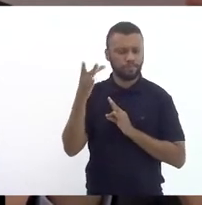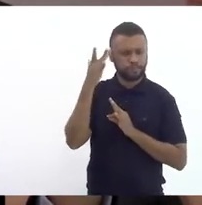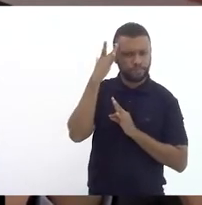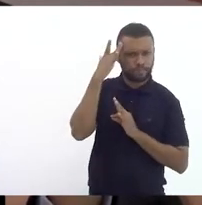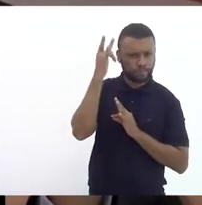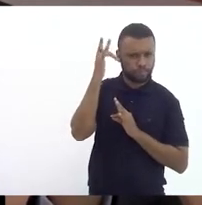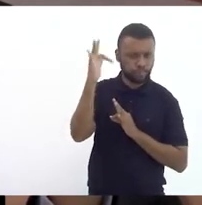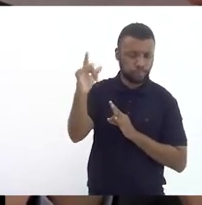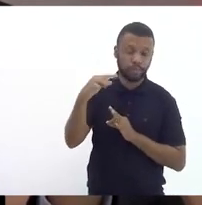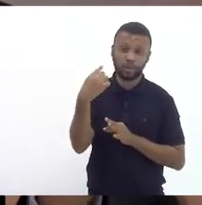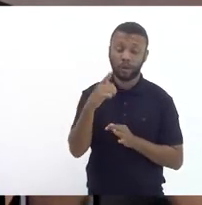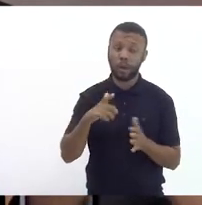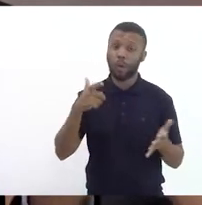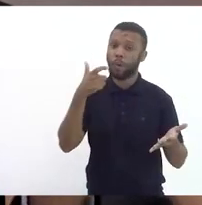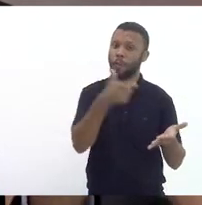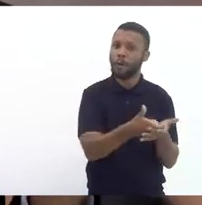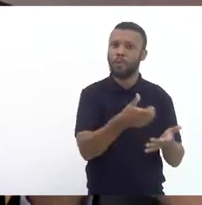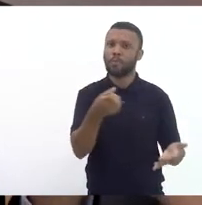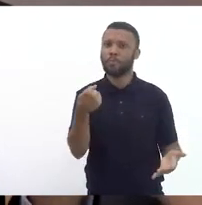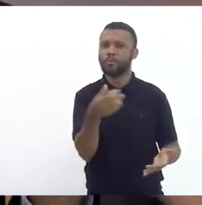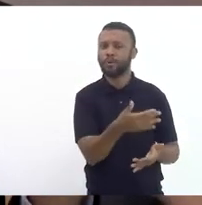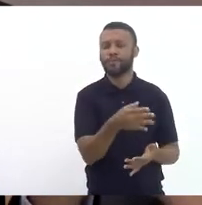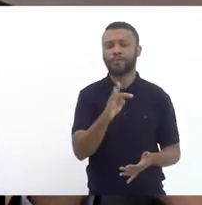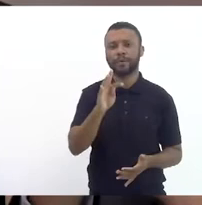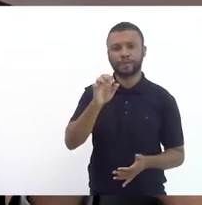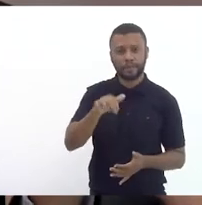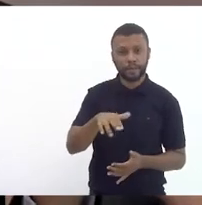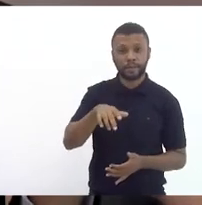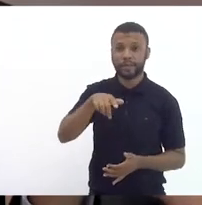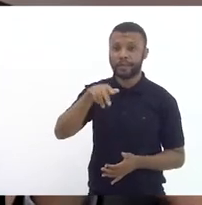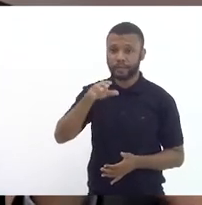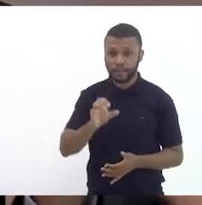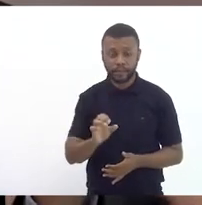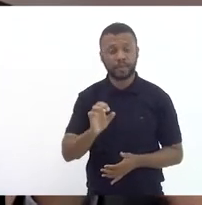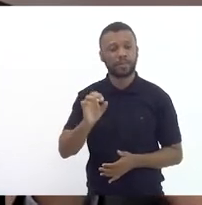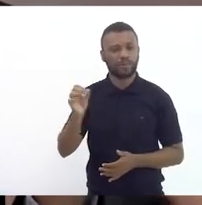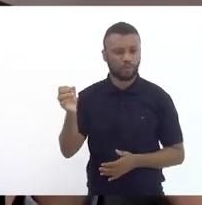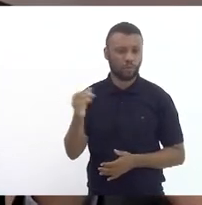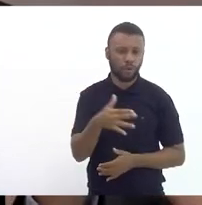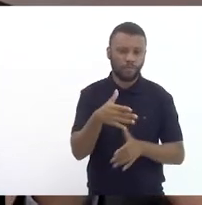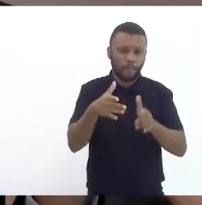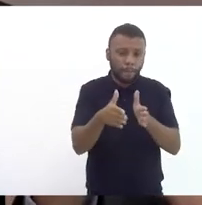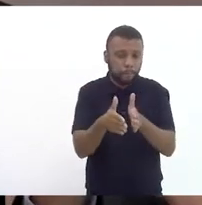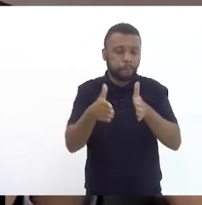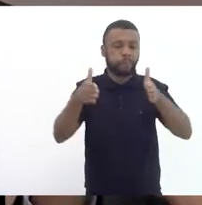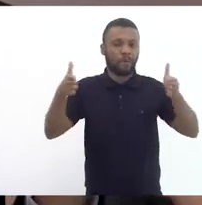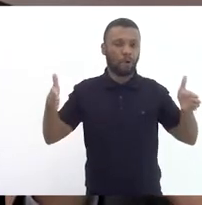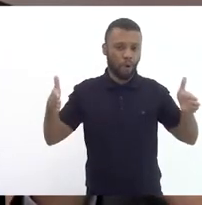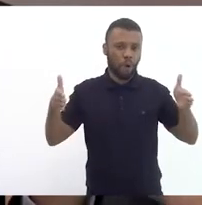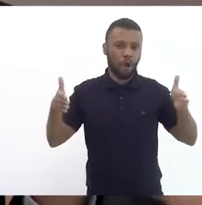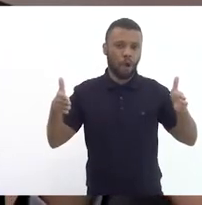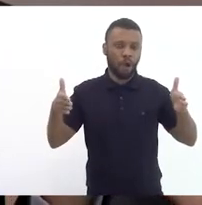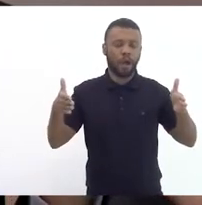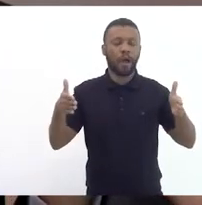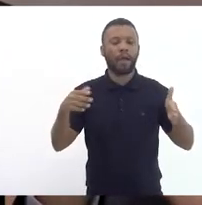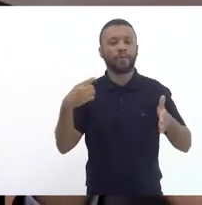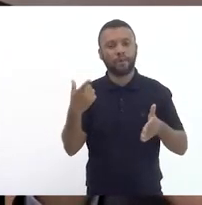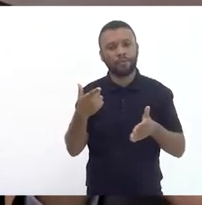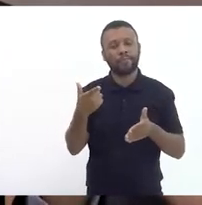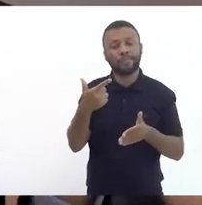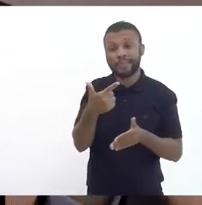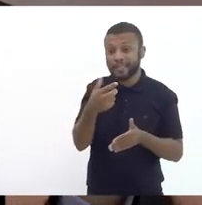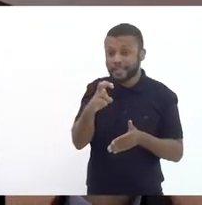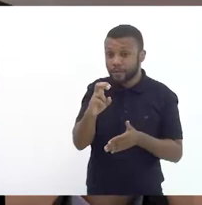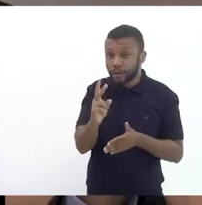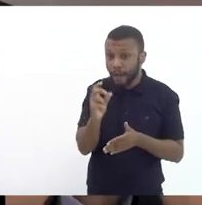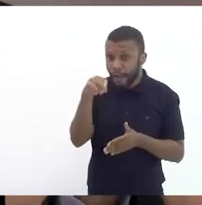novo tanque, porque o tanque é de 5 metros cúbicos. Passamos para um tanque de 20 metros cúbicos e vamos passar a fazer 25 km